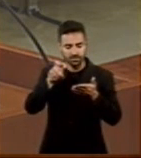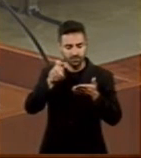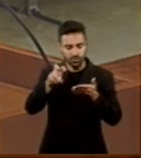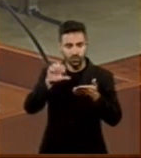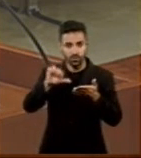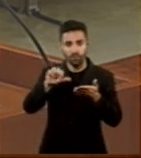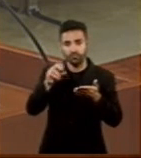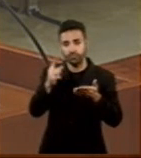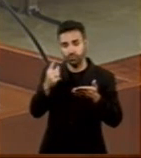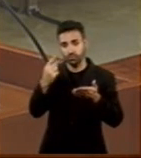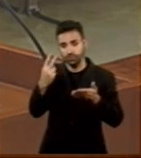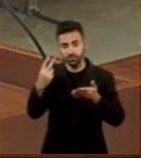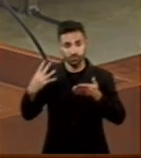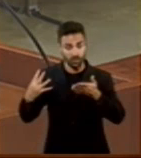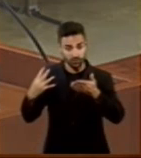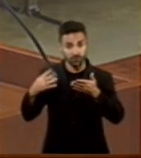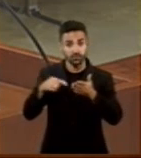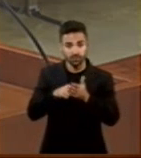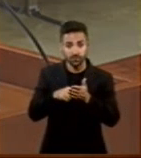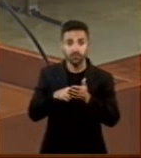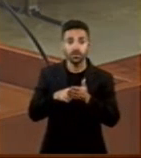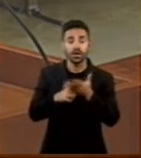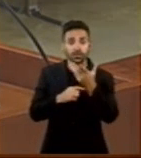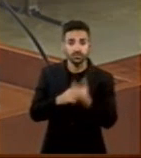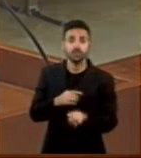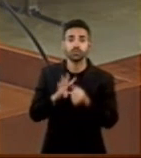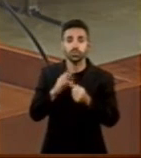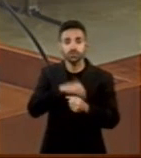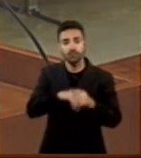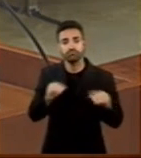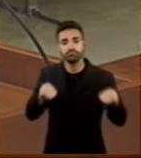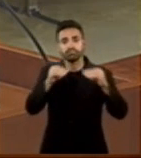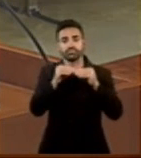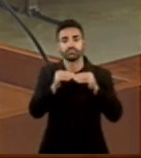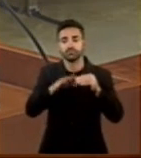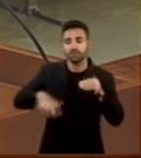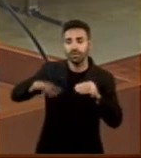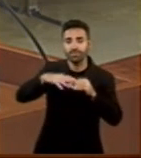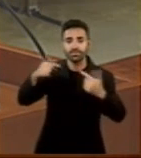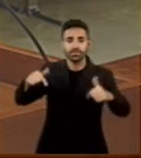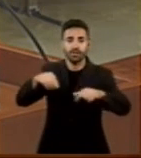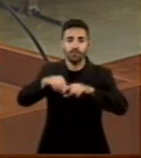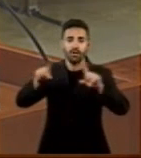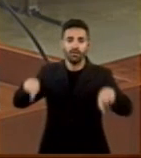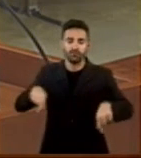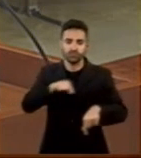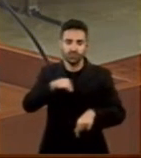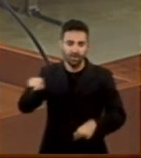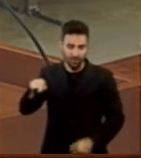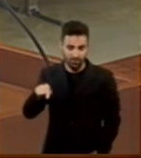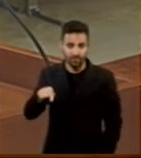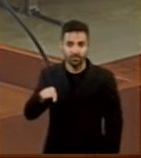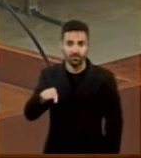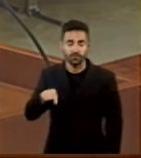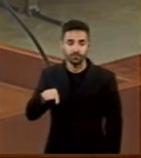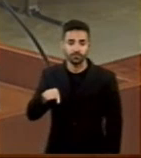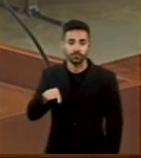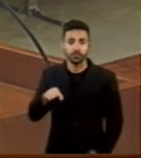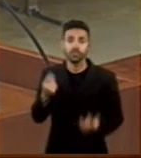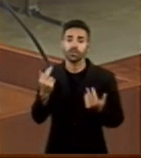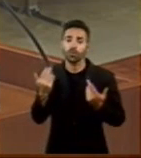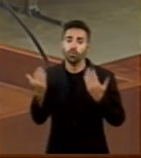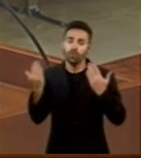59124, deferiu o adicional de risco aos trabalhadores portuários avulsos em equiparação,